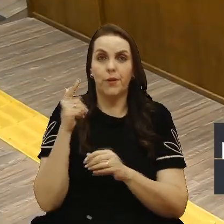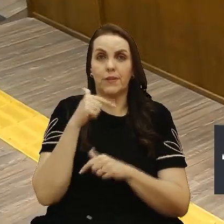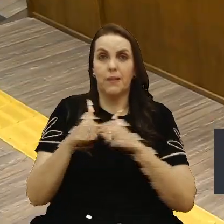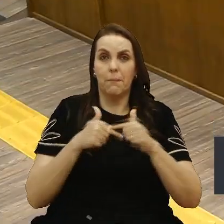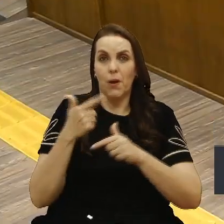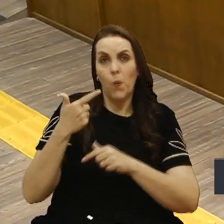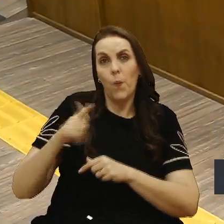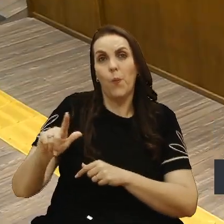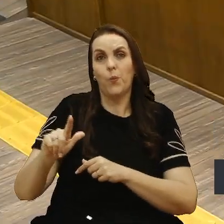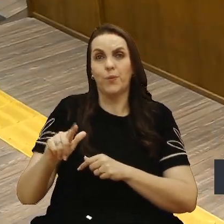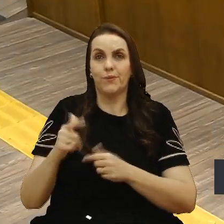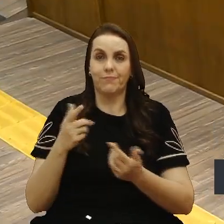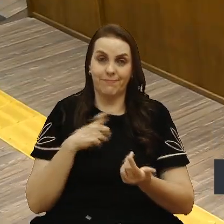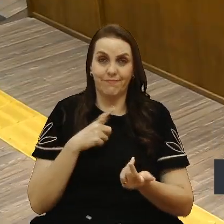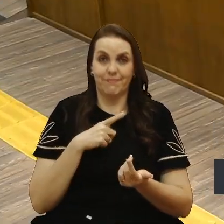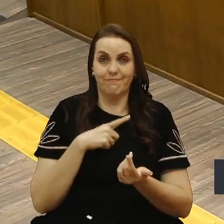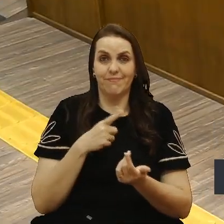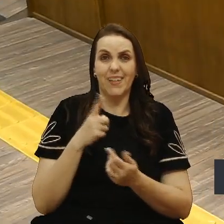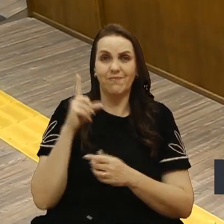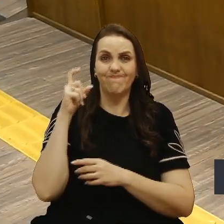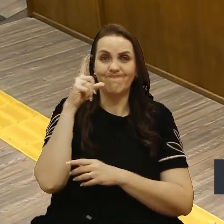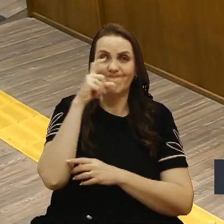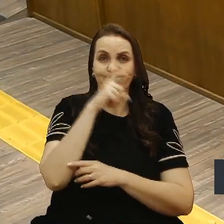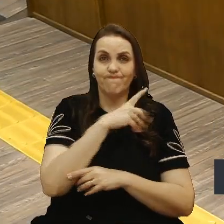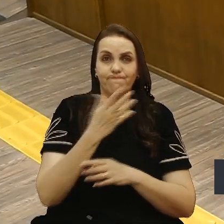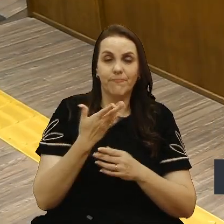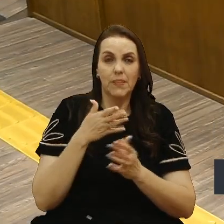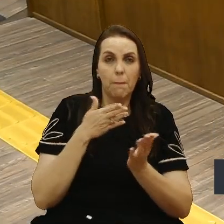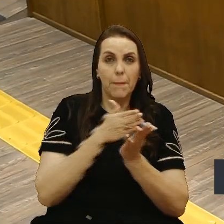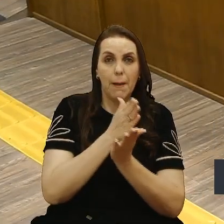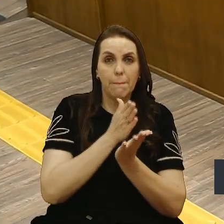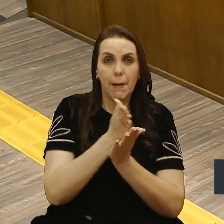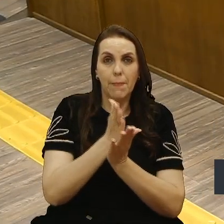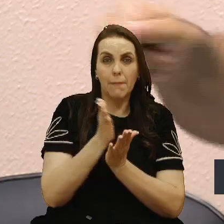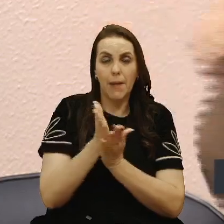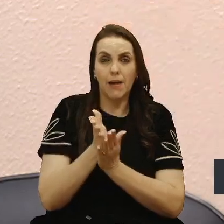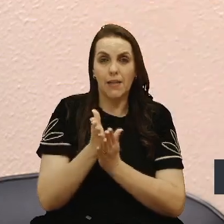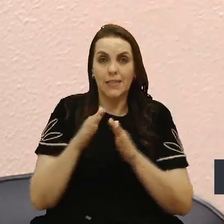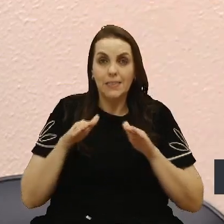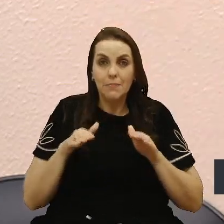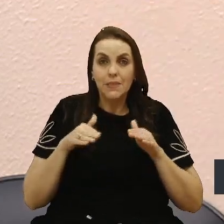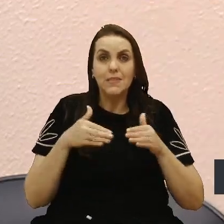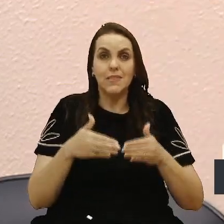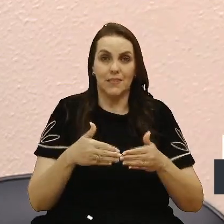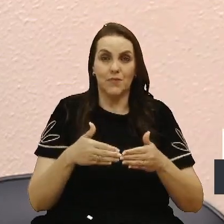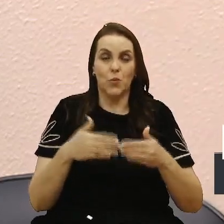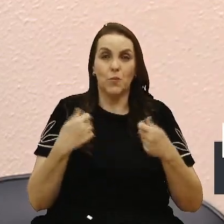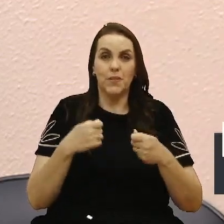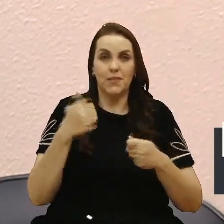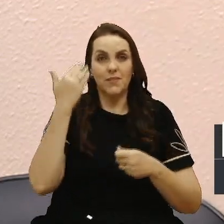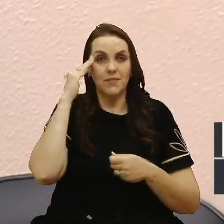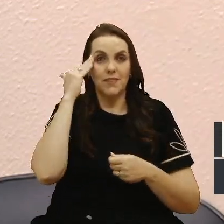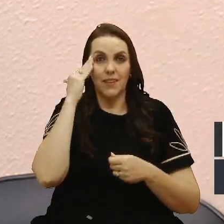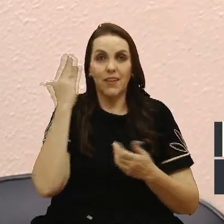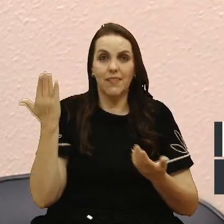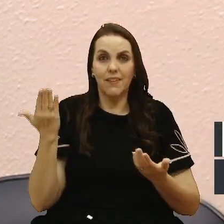uma modalidade com uma série de especificidades que precisam ser consideradas.